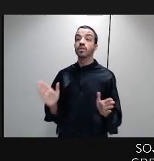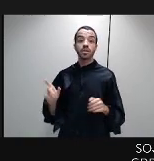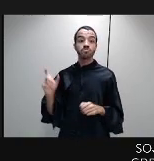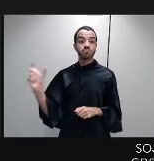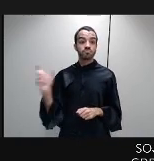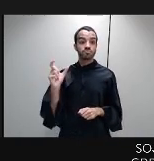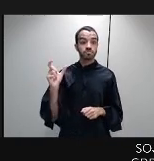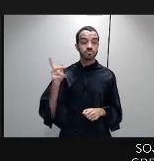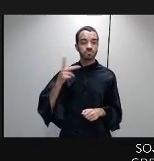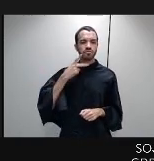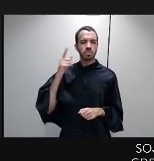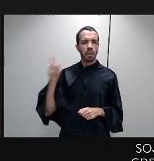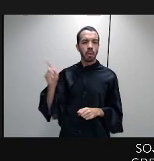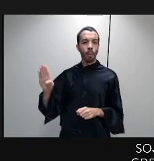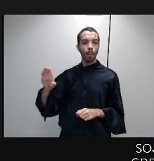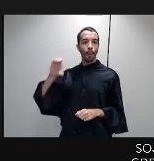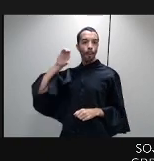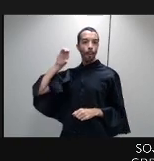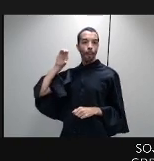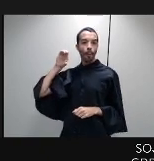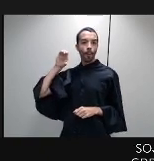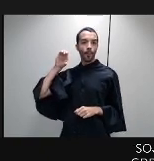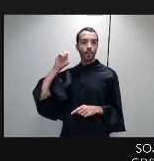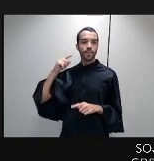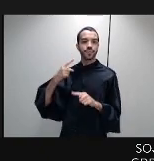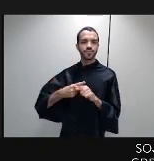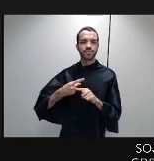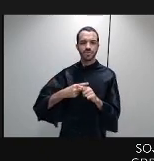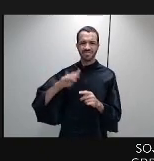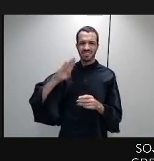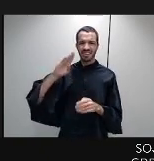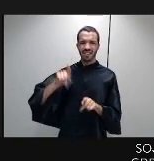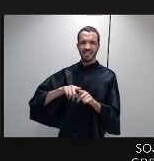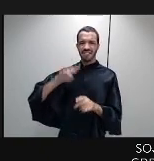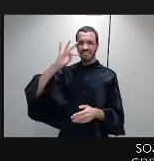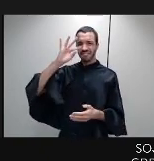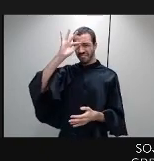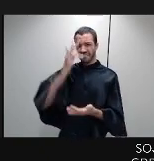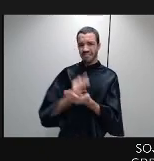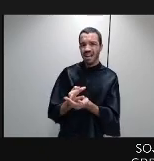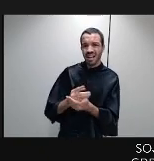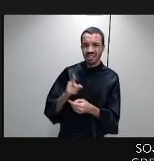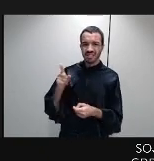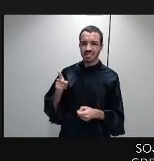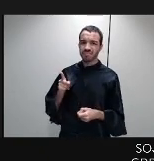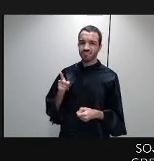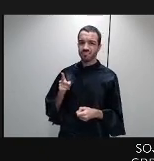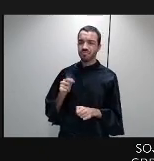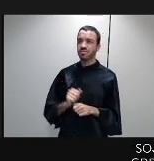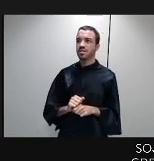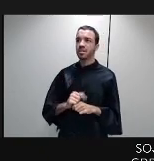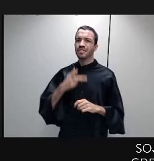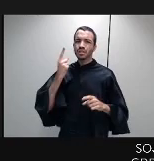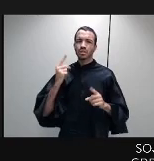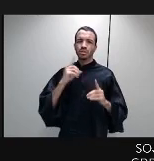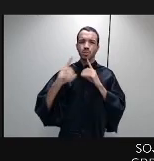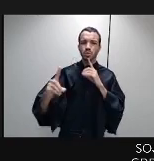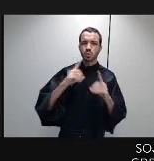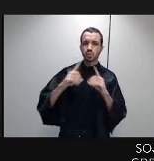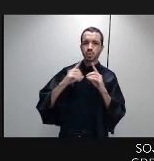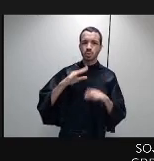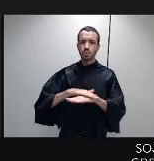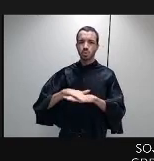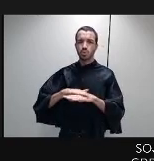e que não apreciou a boa-fé dela nessa circunstância de que a discussão em torno de atualização de